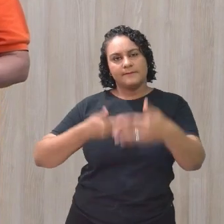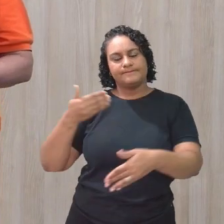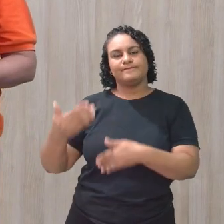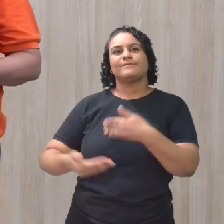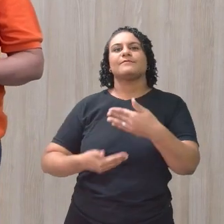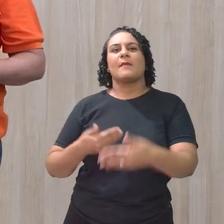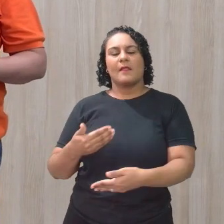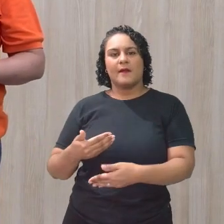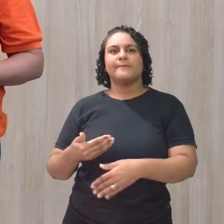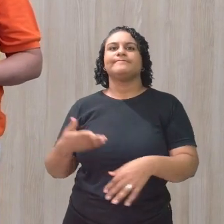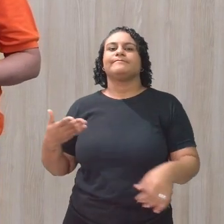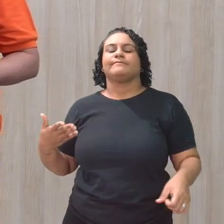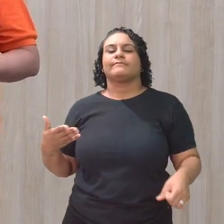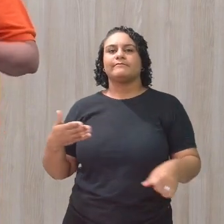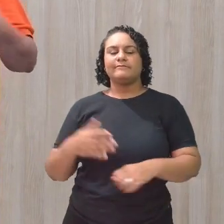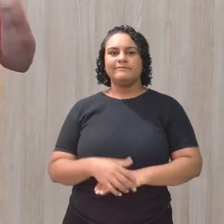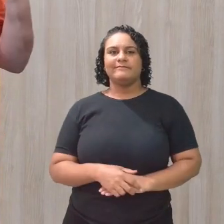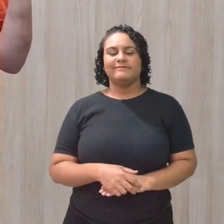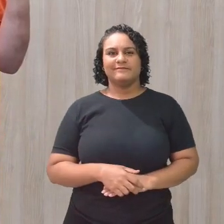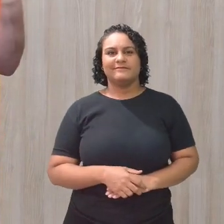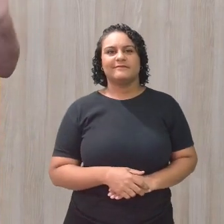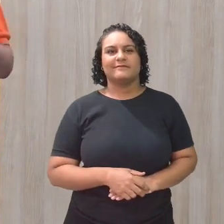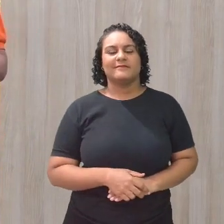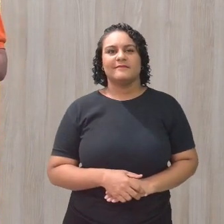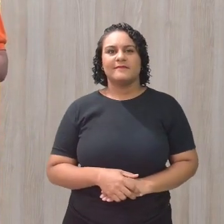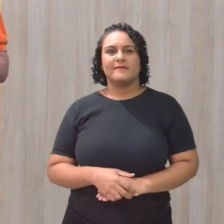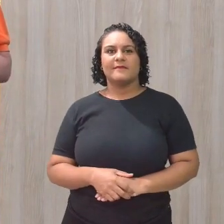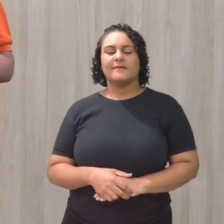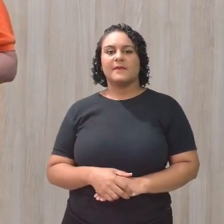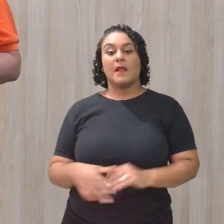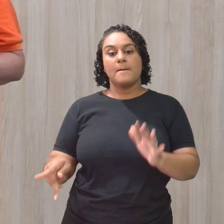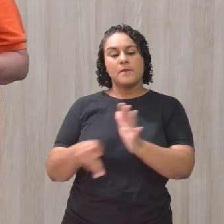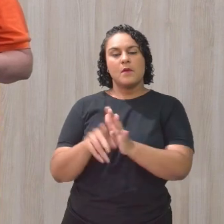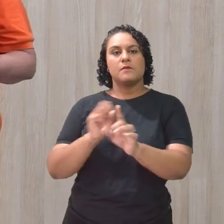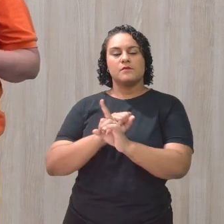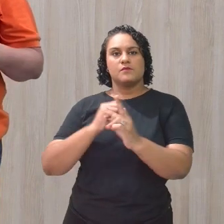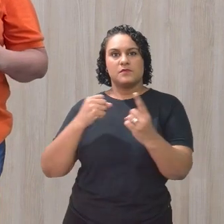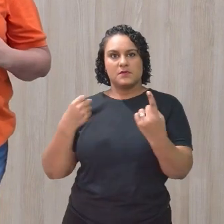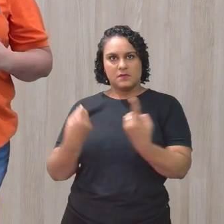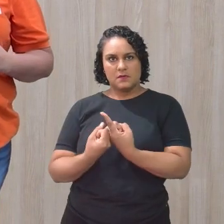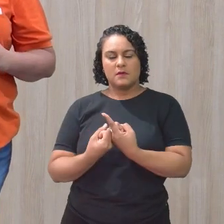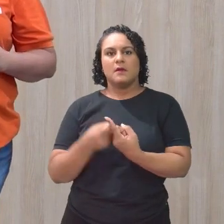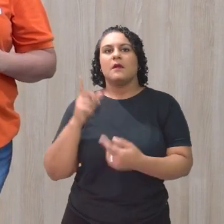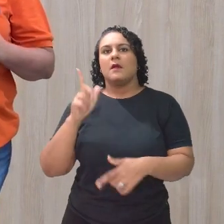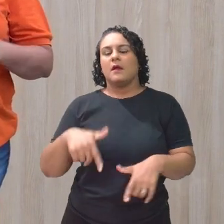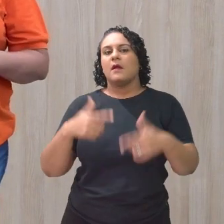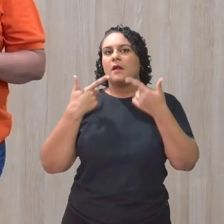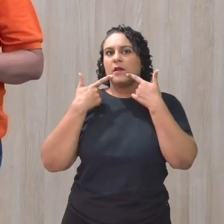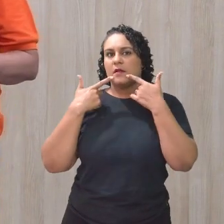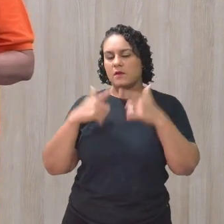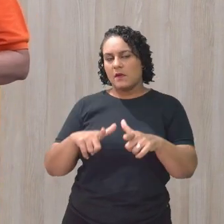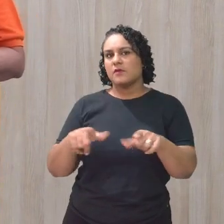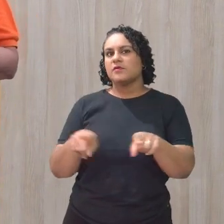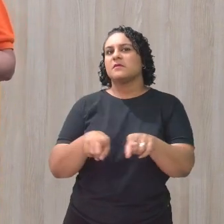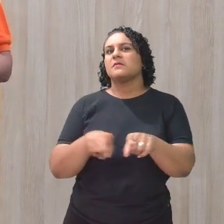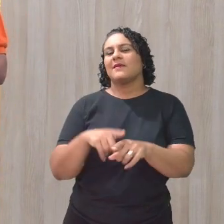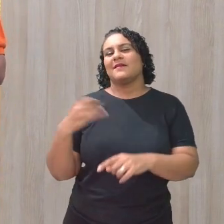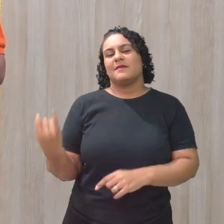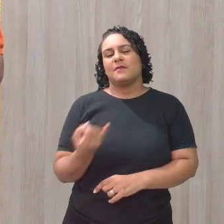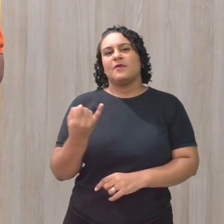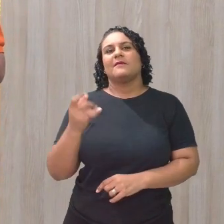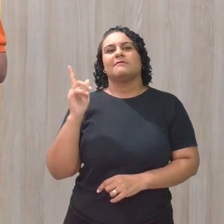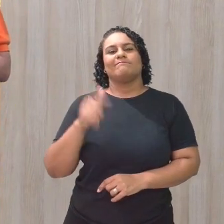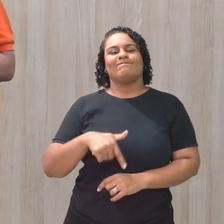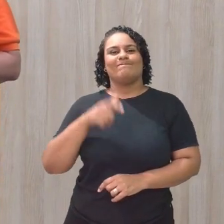participam, não é? Estão inseridas na nossa sociedade e a linguagem dele também importa para a gente. E é